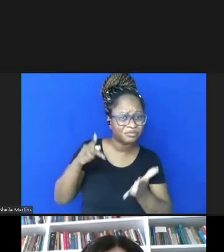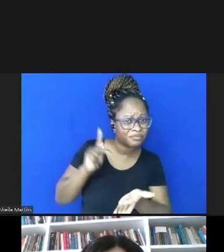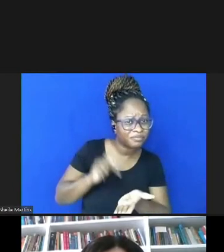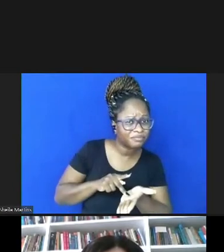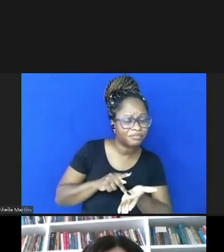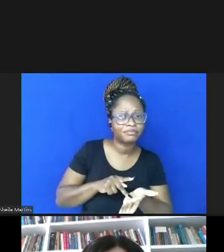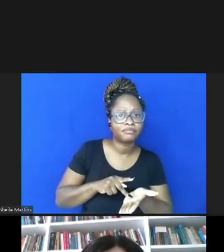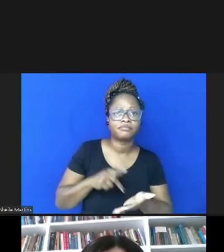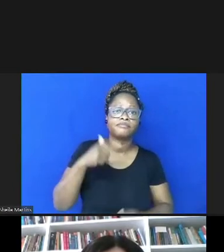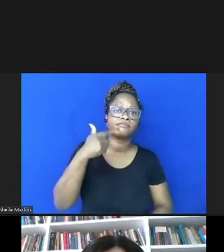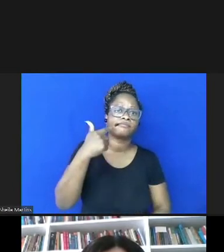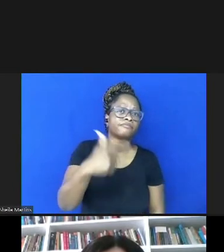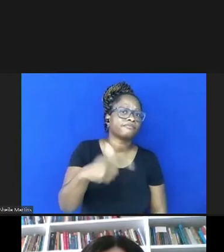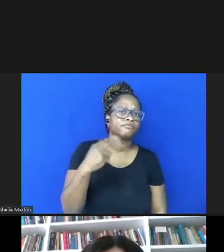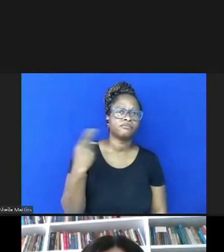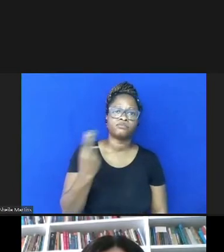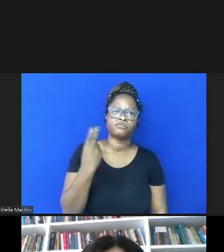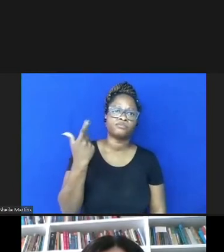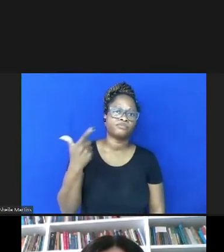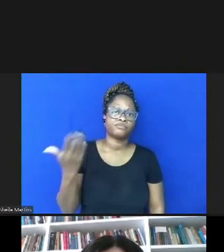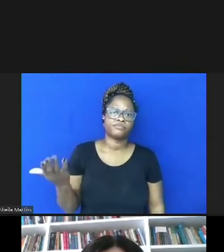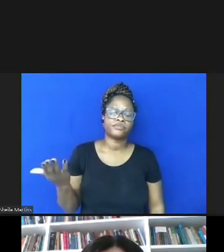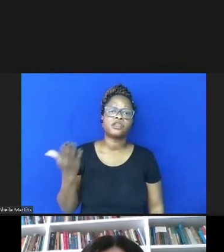Mas seria bom ter